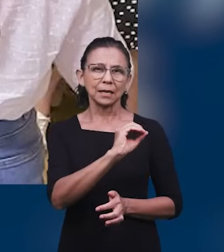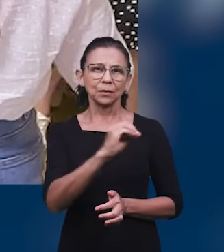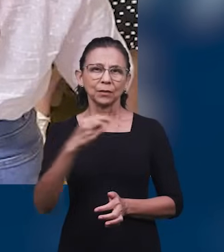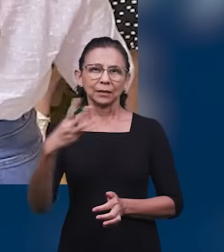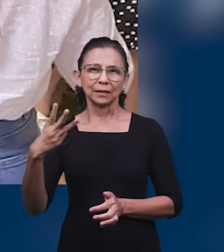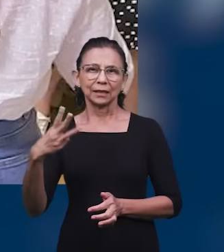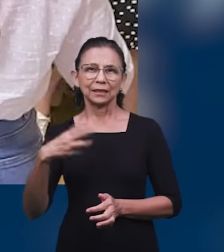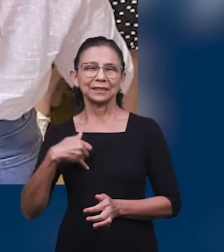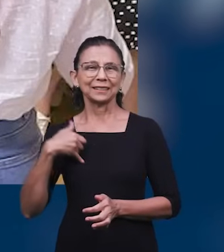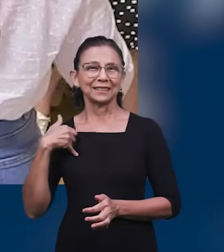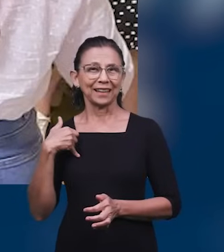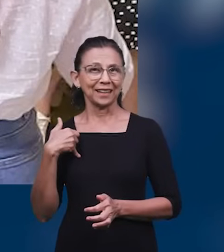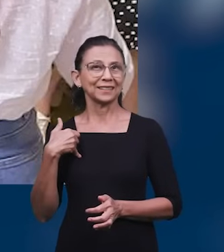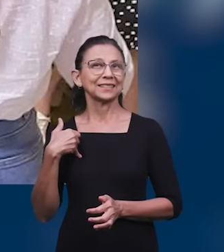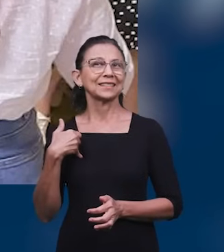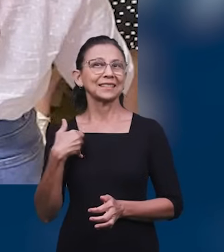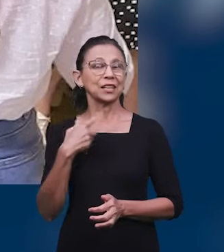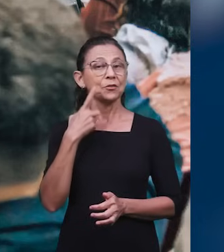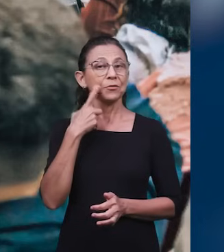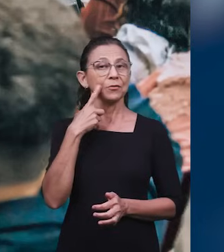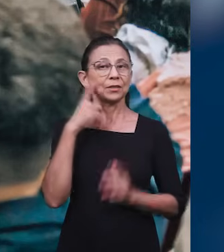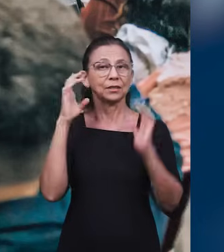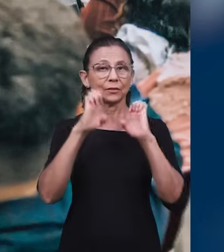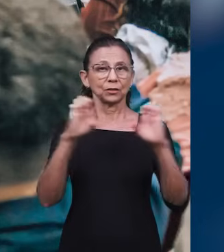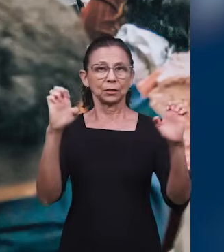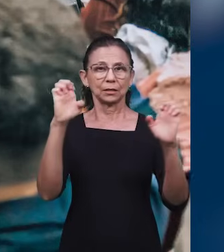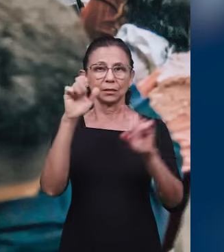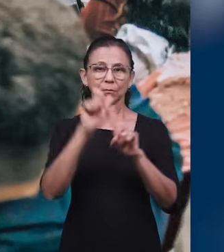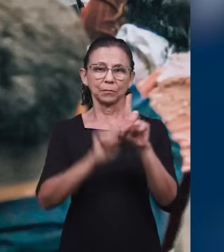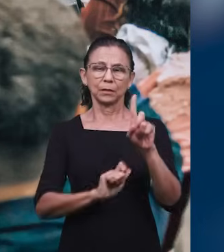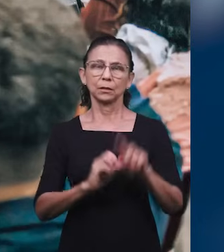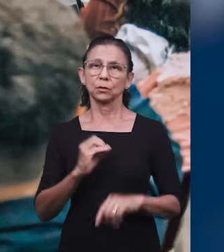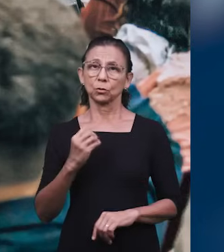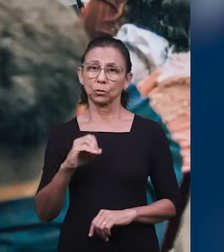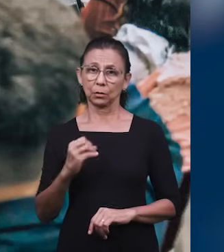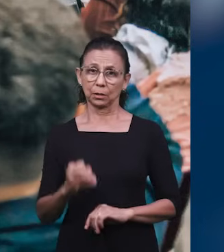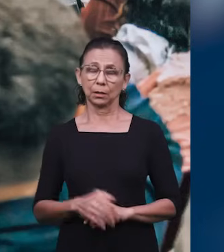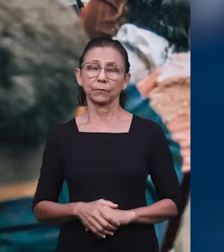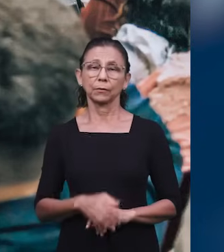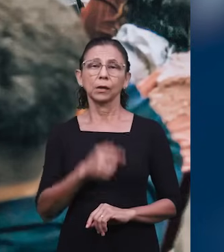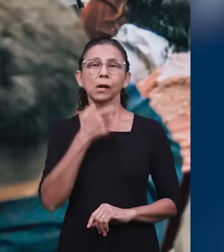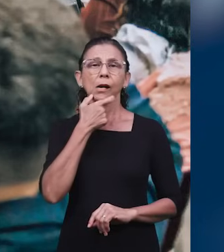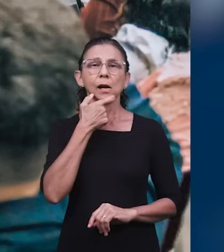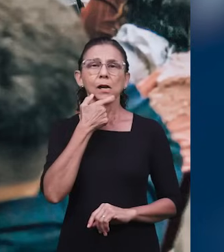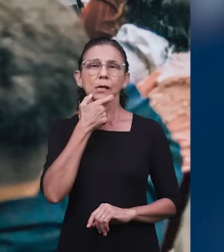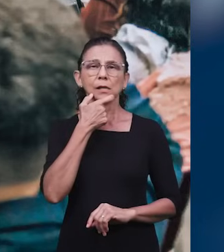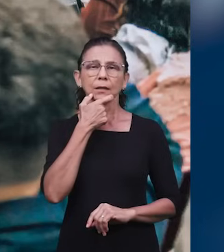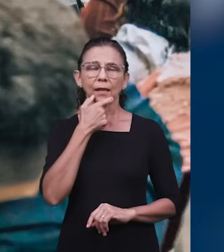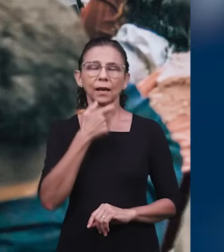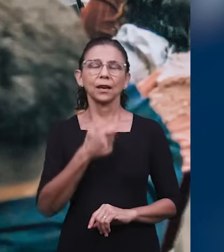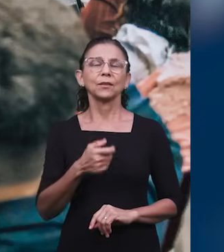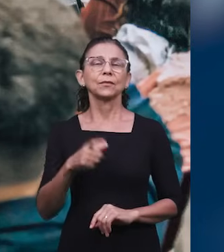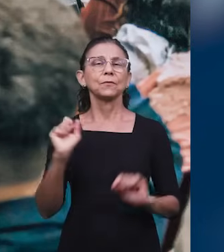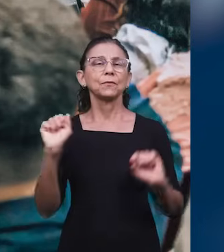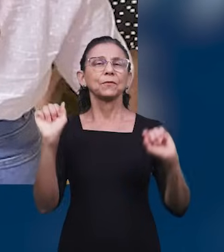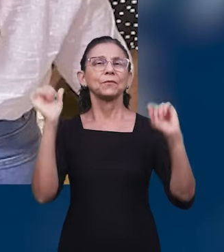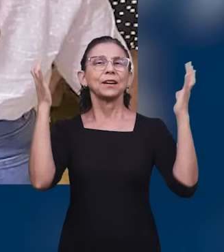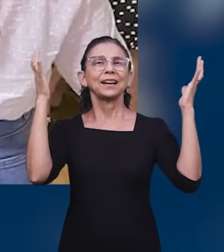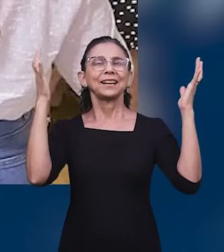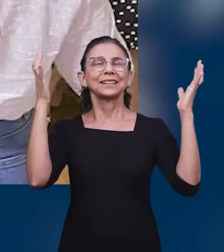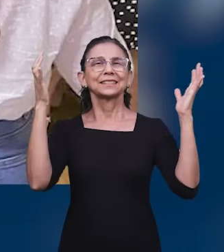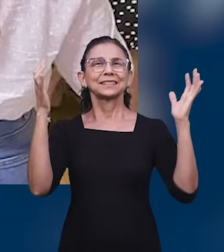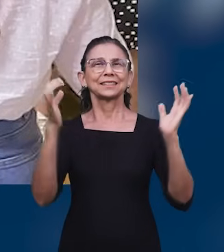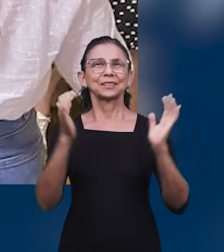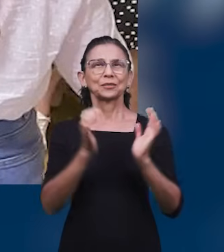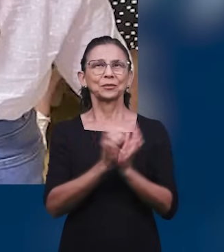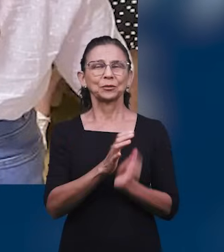da grande bênção que é a evangelização do mês de outubro. As nossas igrejas na Inglaterra realizaram uma grande festa com as CIAs na igreja